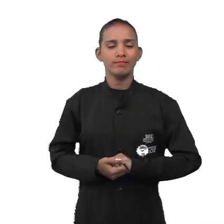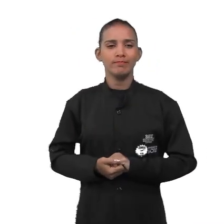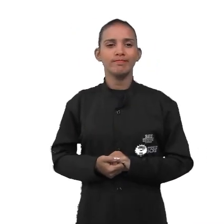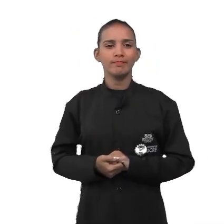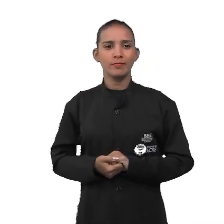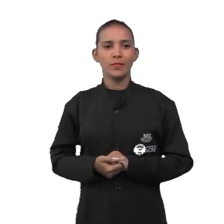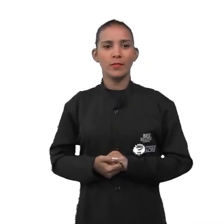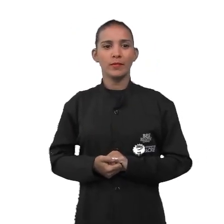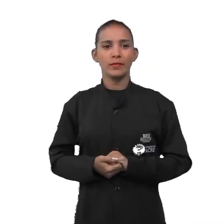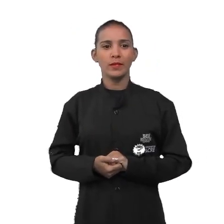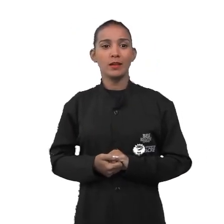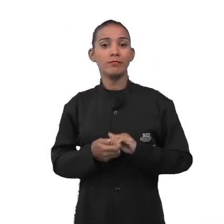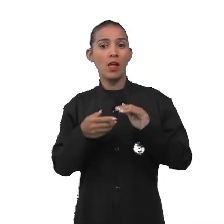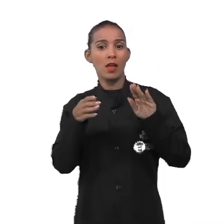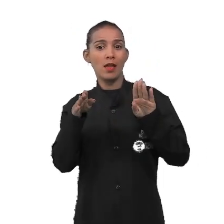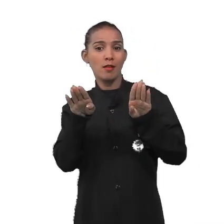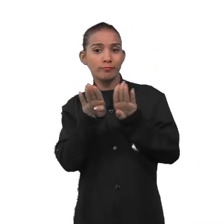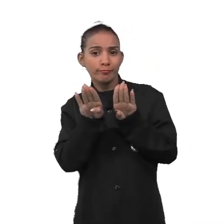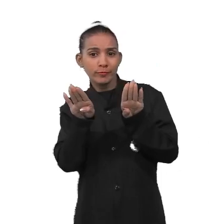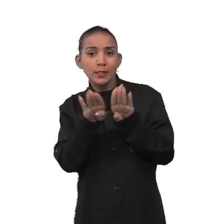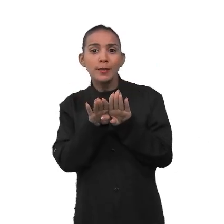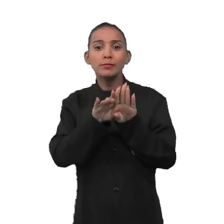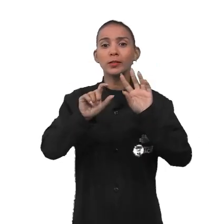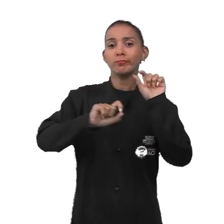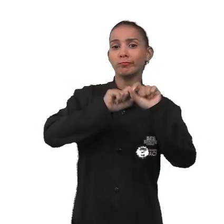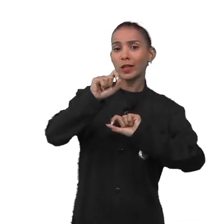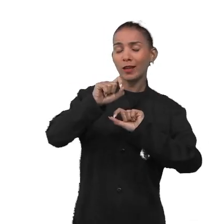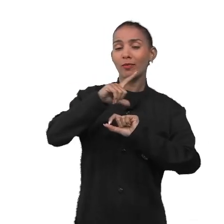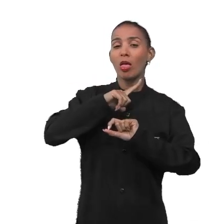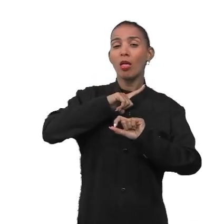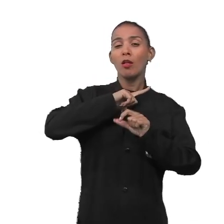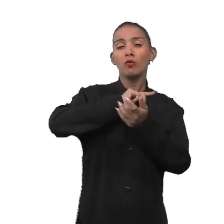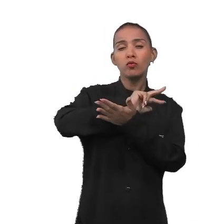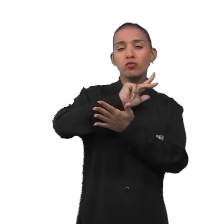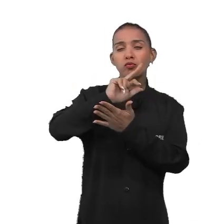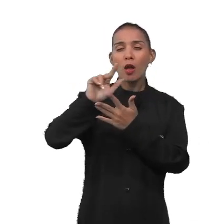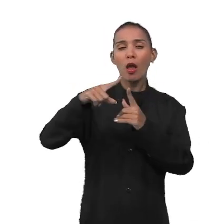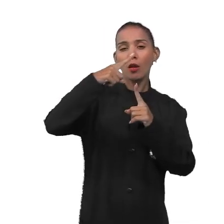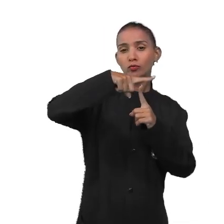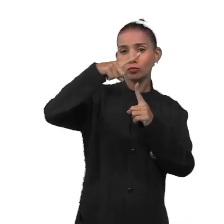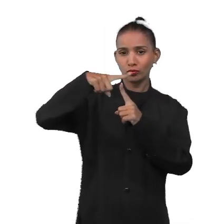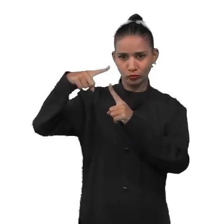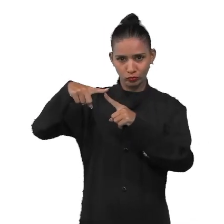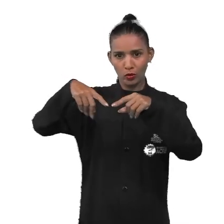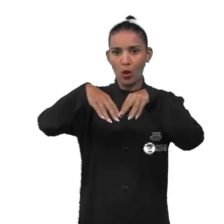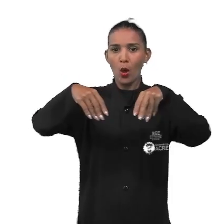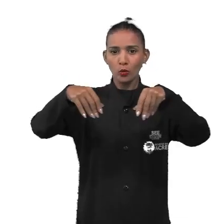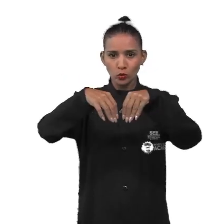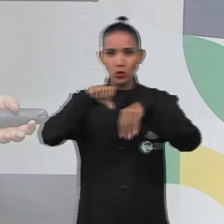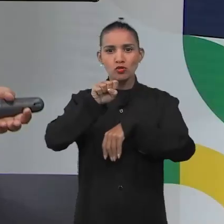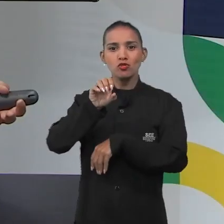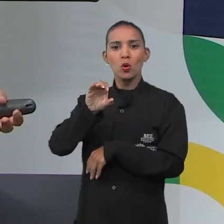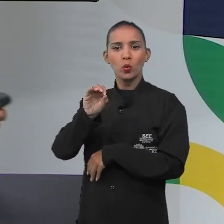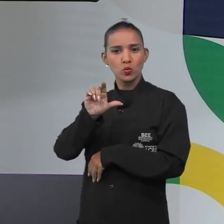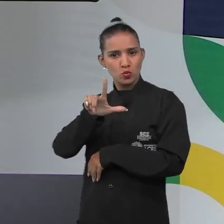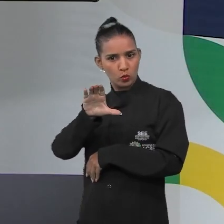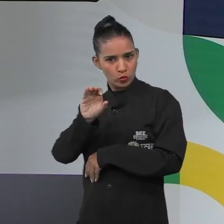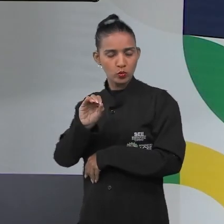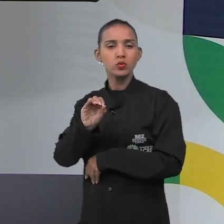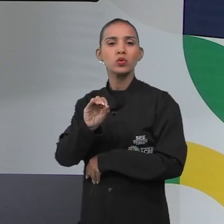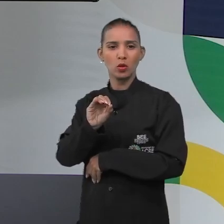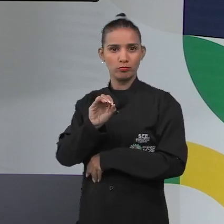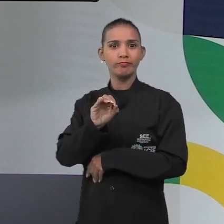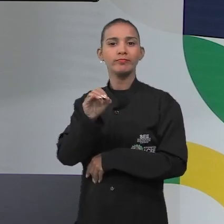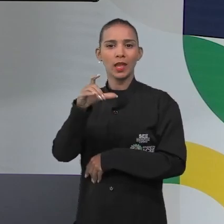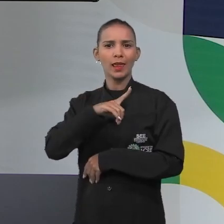Nós vamos falar agora dos tipos de solo. Quais são os principais tipos do solo acreano, as principais características? Olha